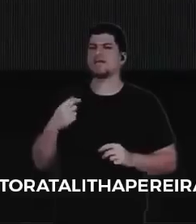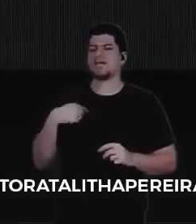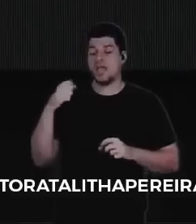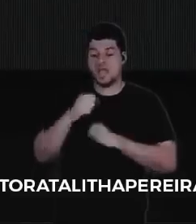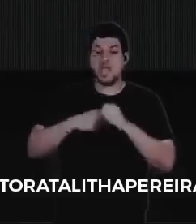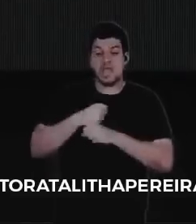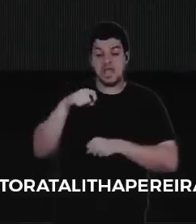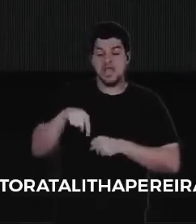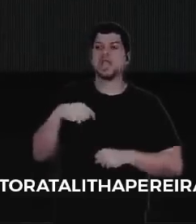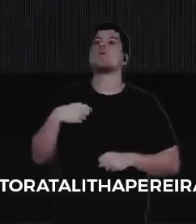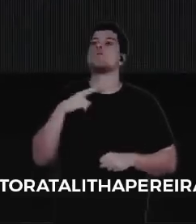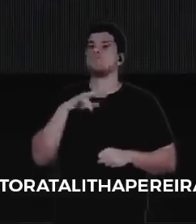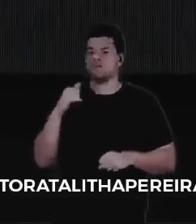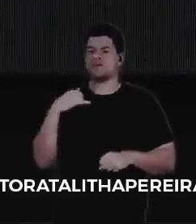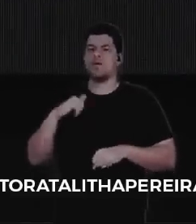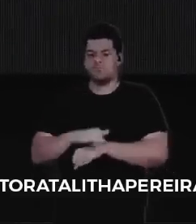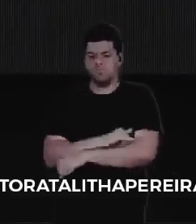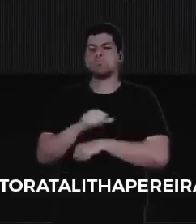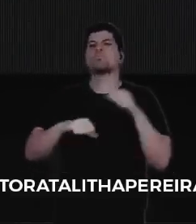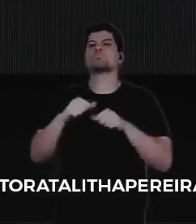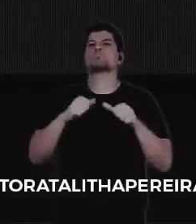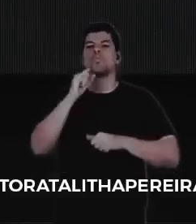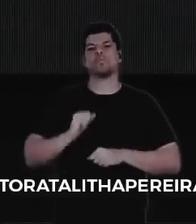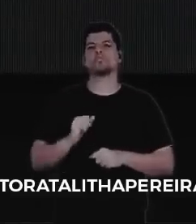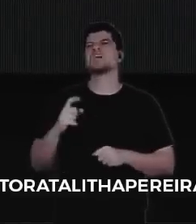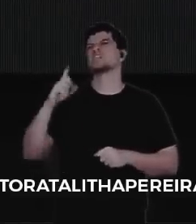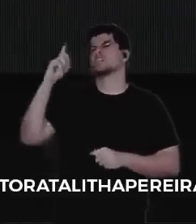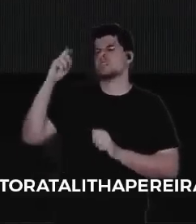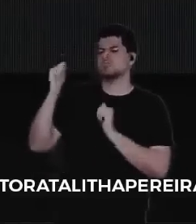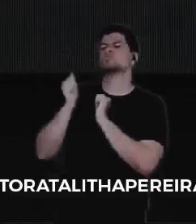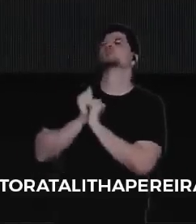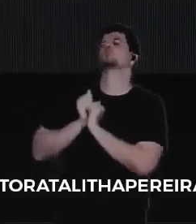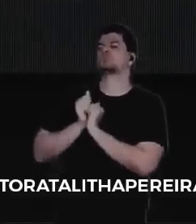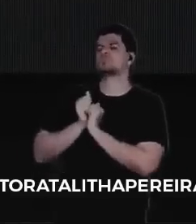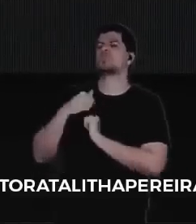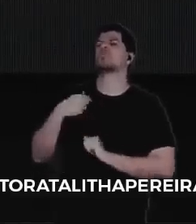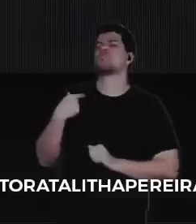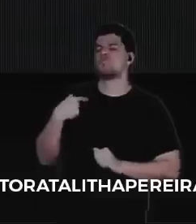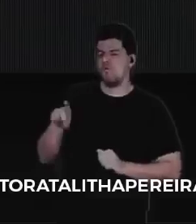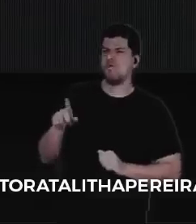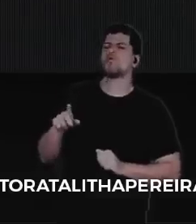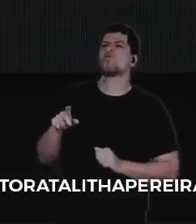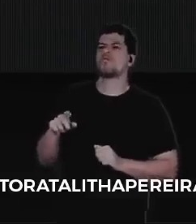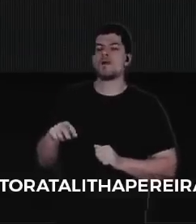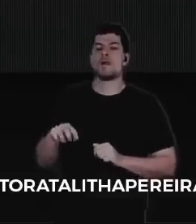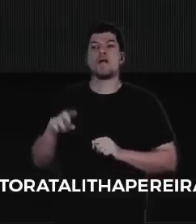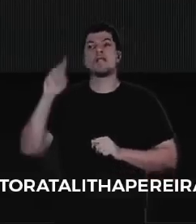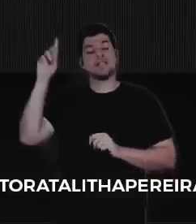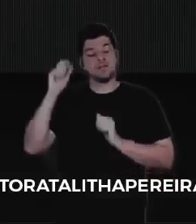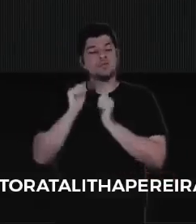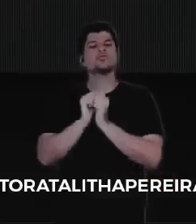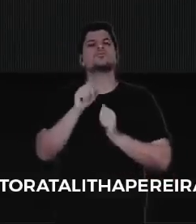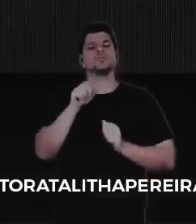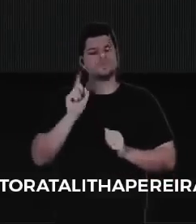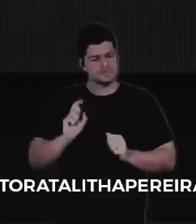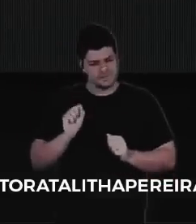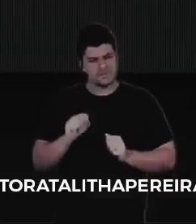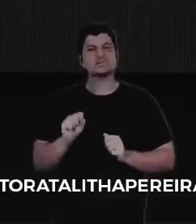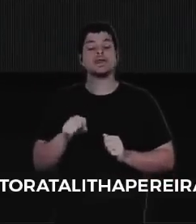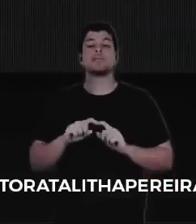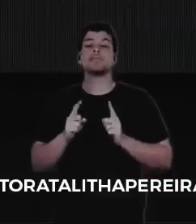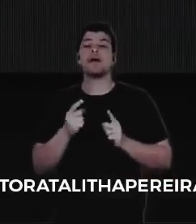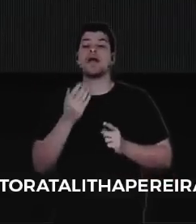Vai acontecer. Deus é comigo. Deus é comigo. O problema é que Deus é com você, mas a comida